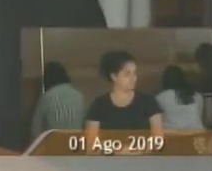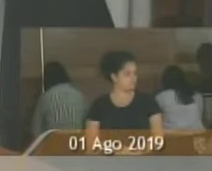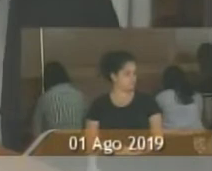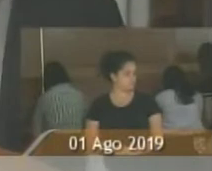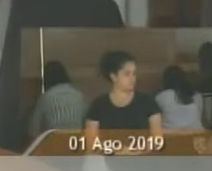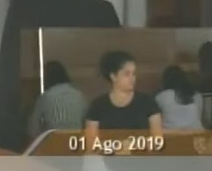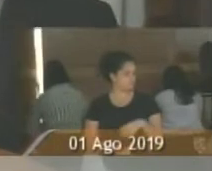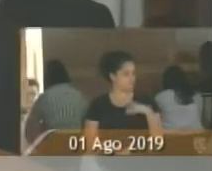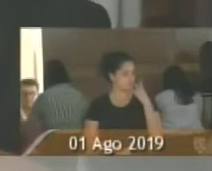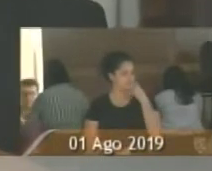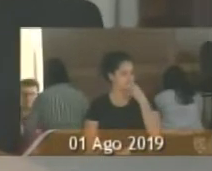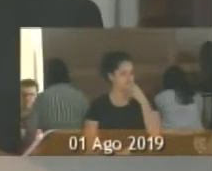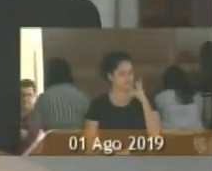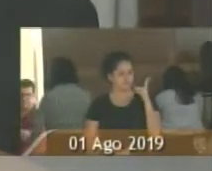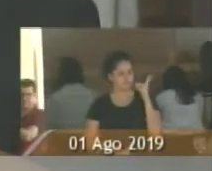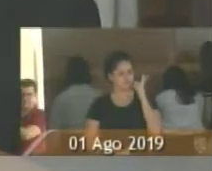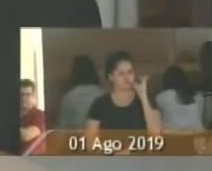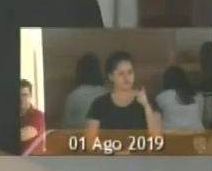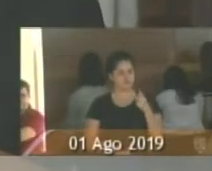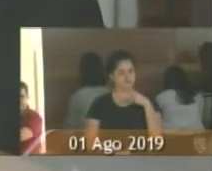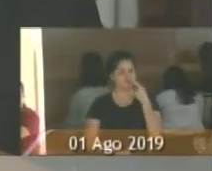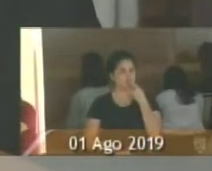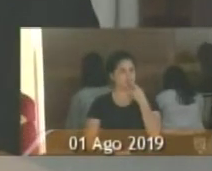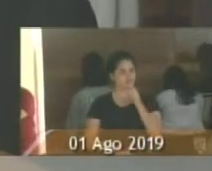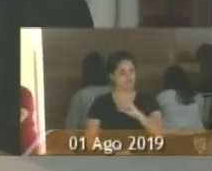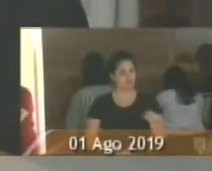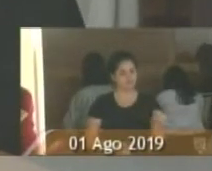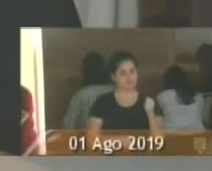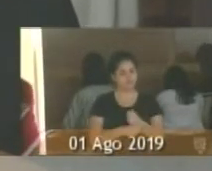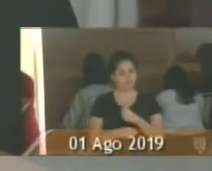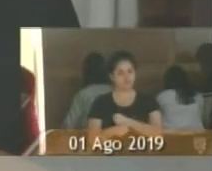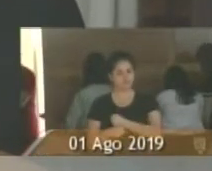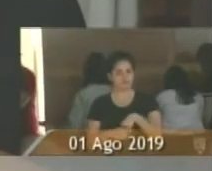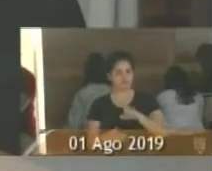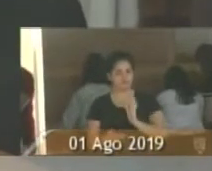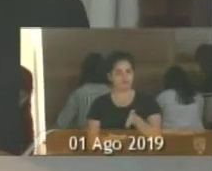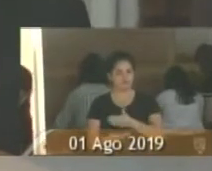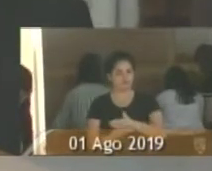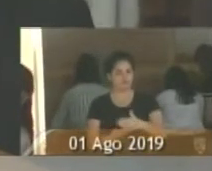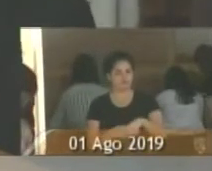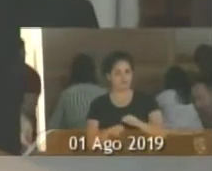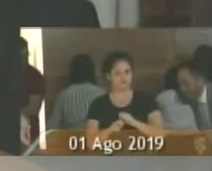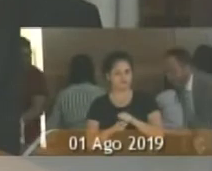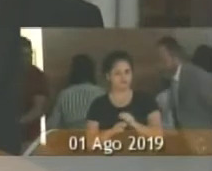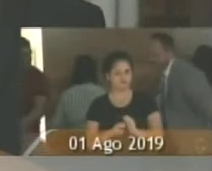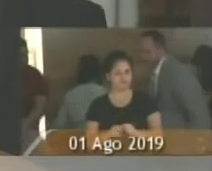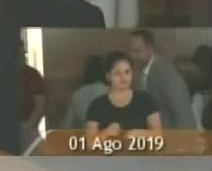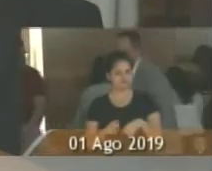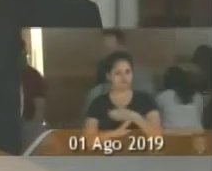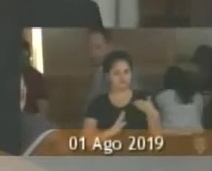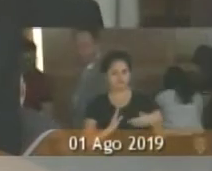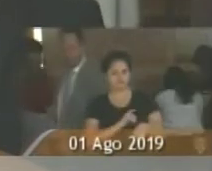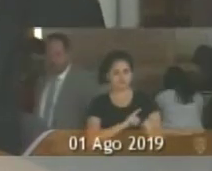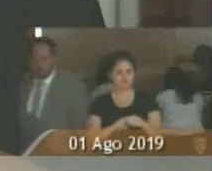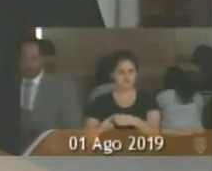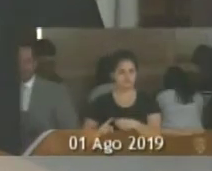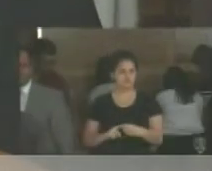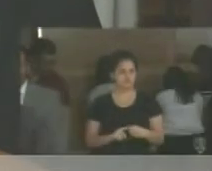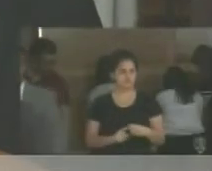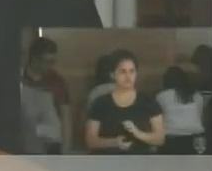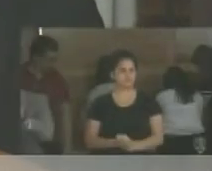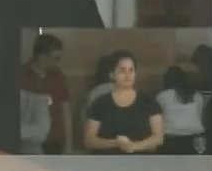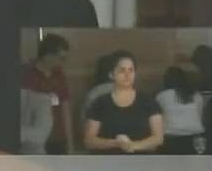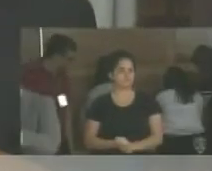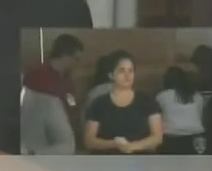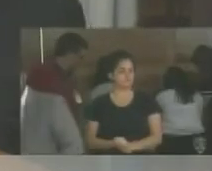do vereador Elinho, que ele citou algumas obras, né, que estão sendo feitas pelo governo, por todo o município, que é visível, é